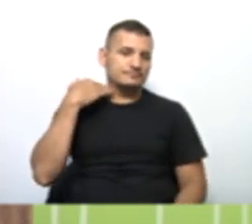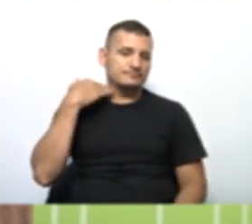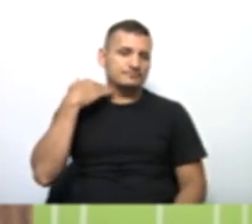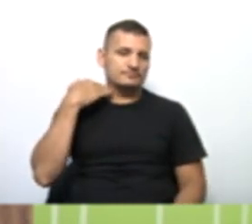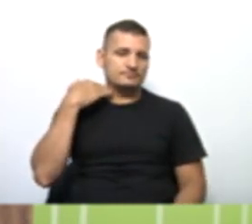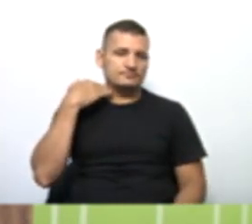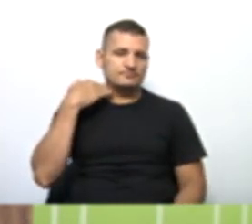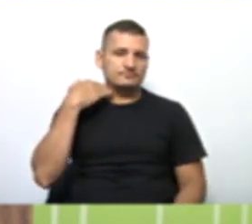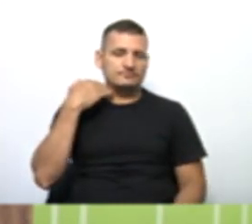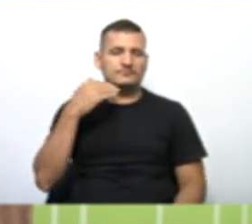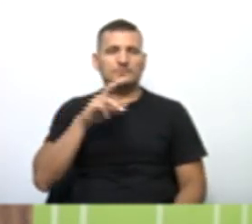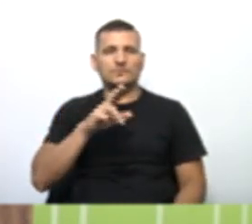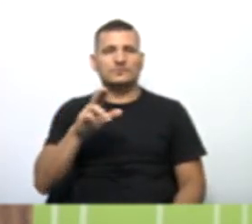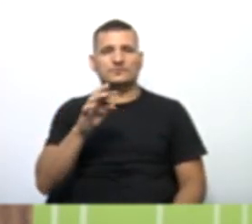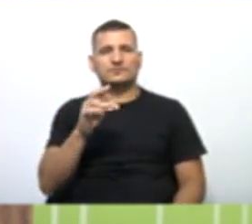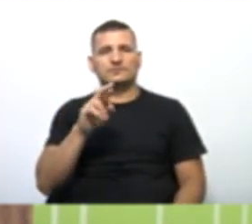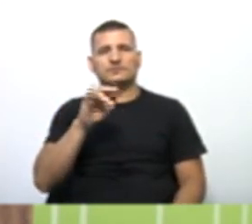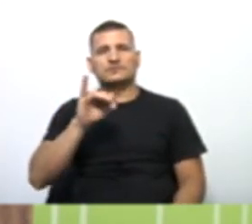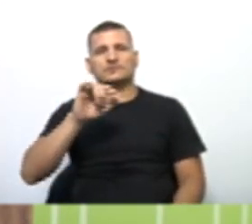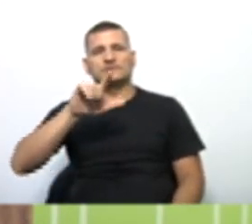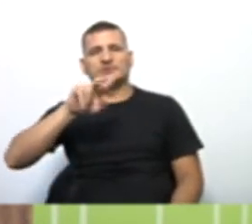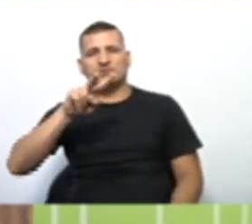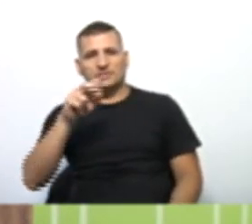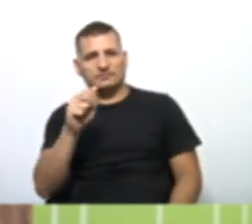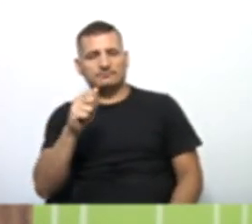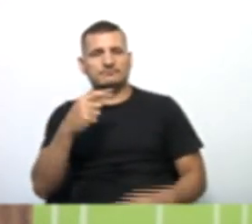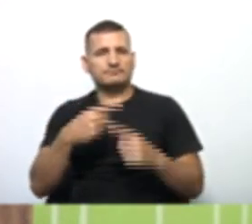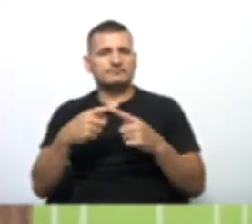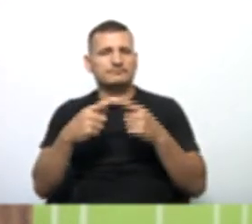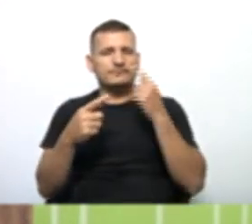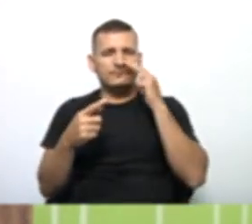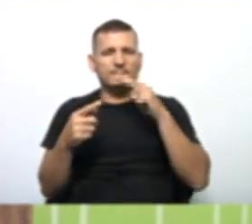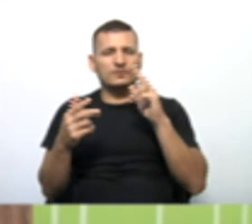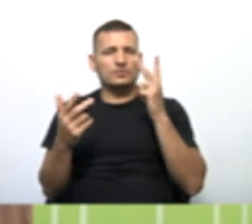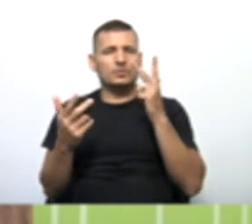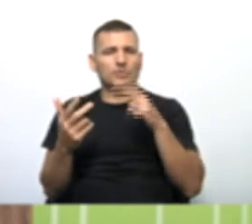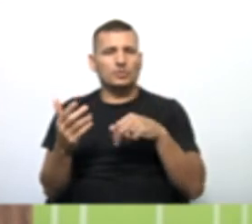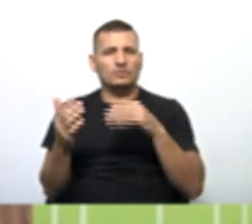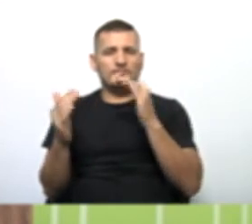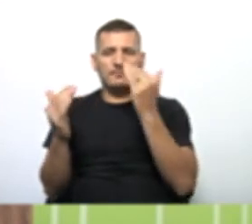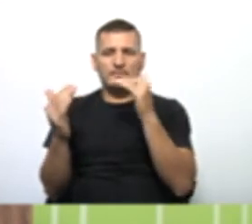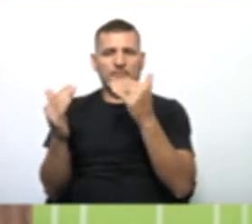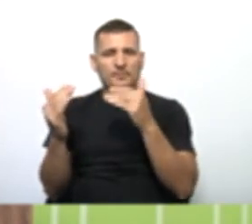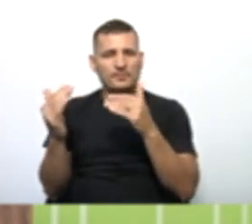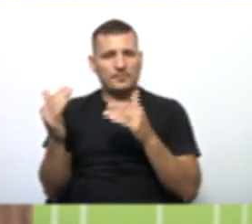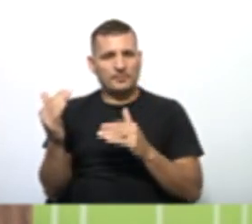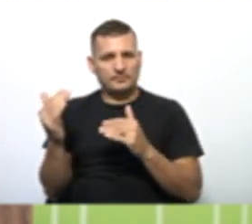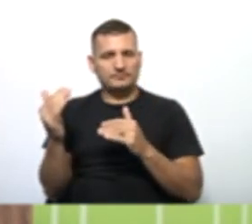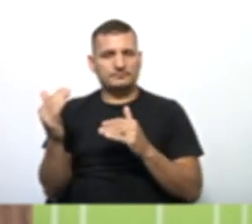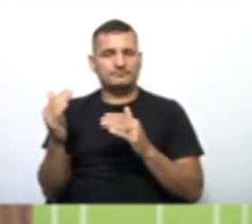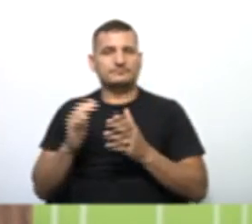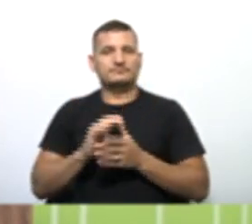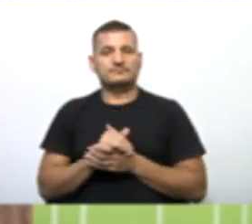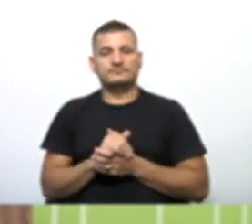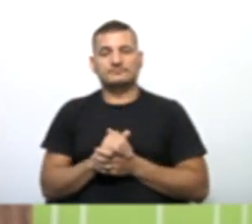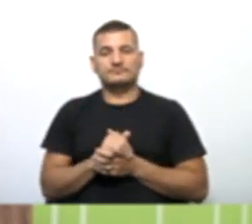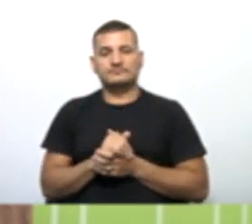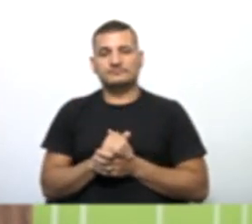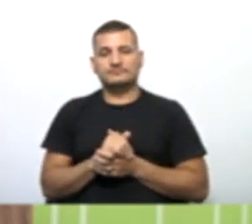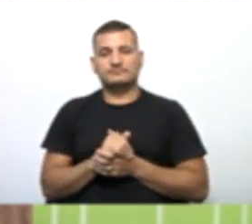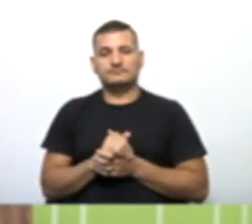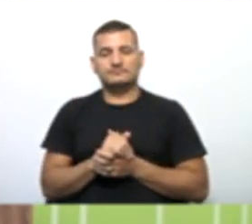Que isso é chamado trilha, porque ele vê todas as etapas que foi passada durante aquele processo específico,